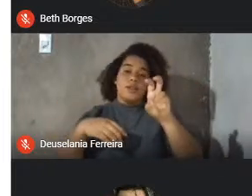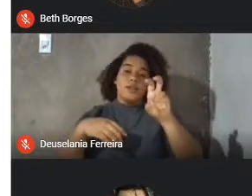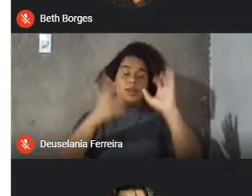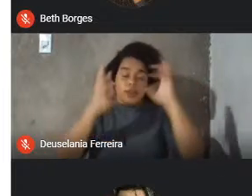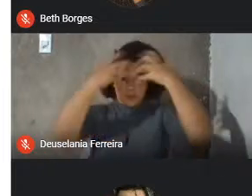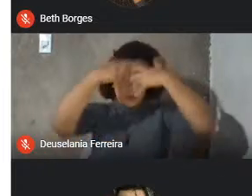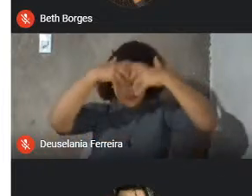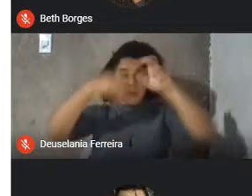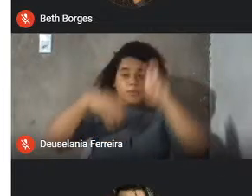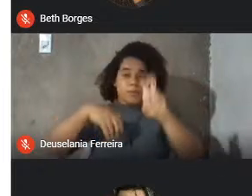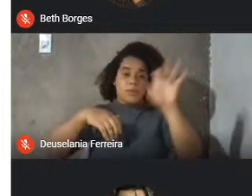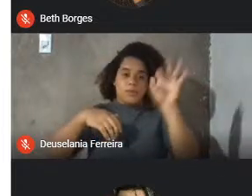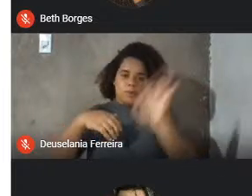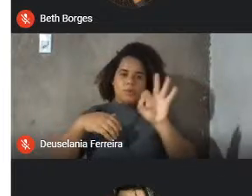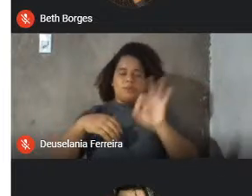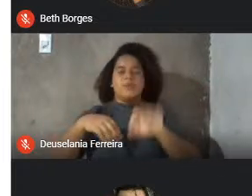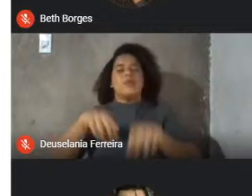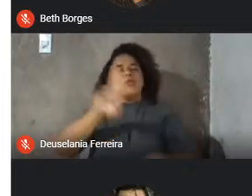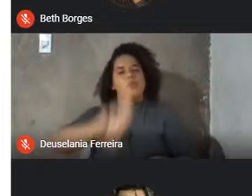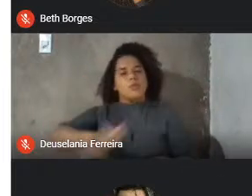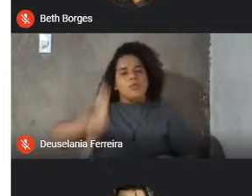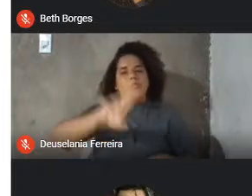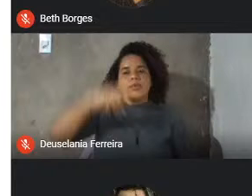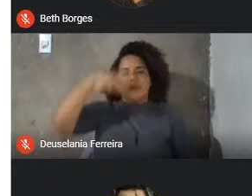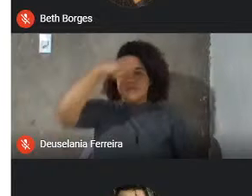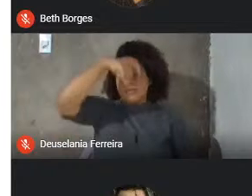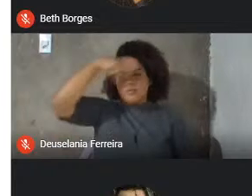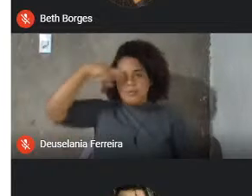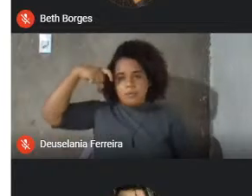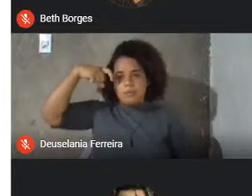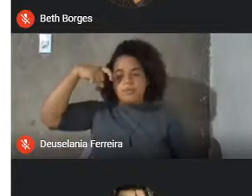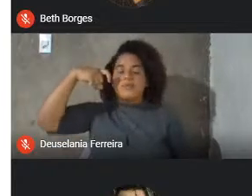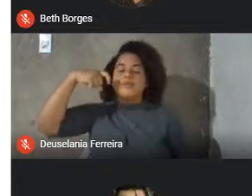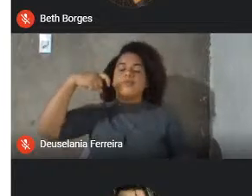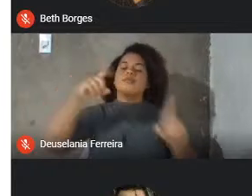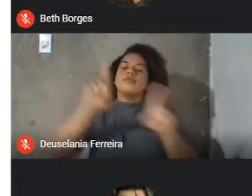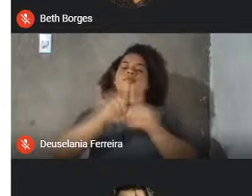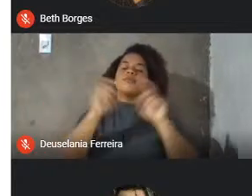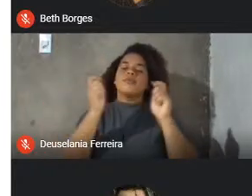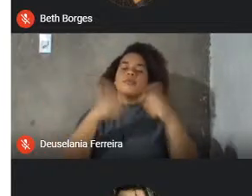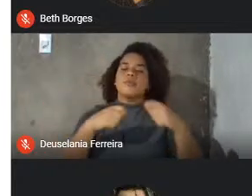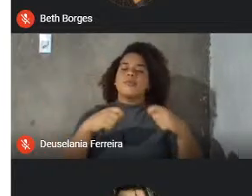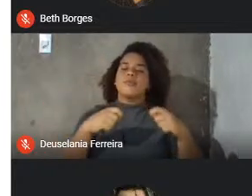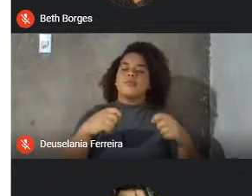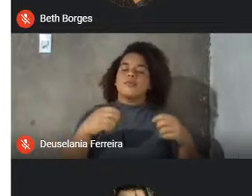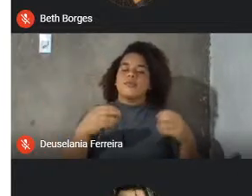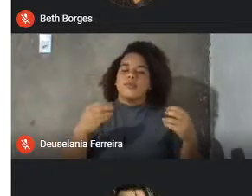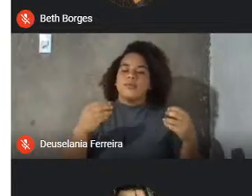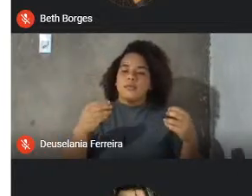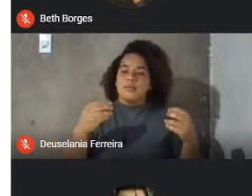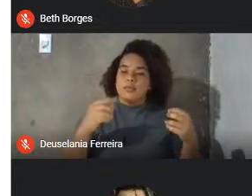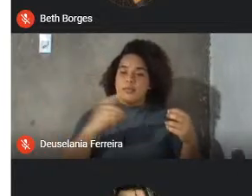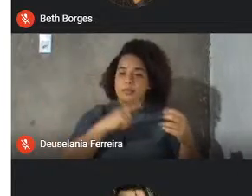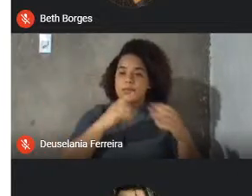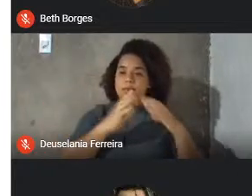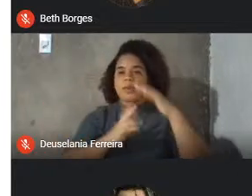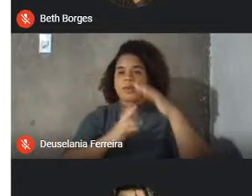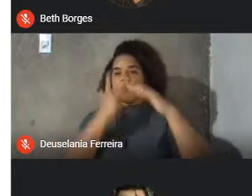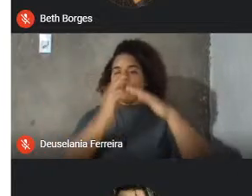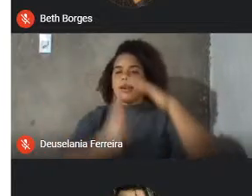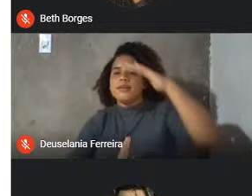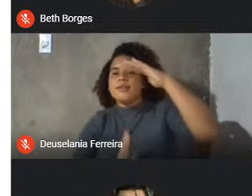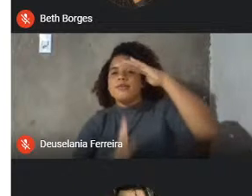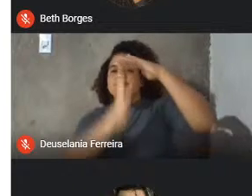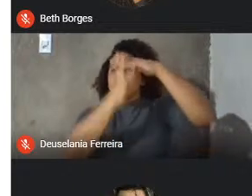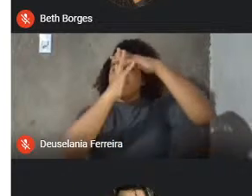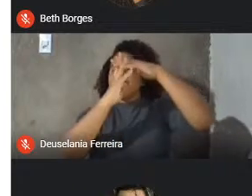quando nós utilizamos a hipnose. Pois quando nós utilizamos a hipnose, nós estamos elevando O nosso cognitivo, por mais simples que